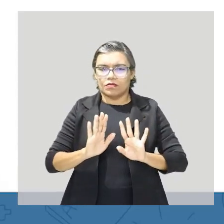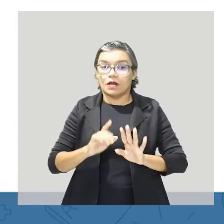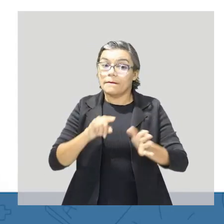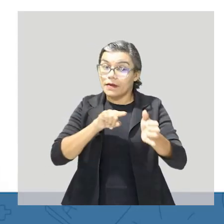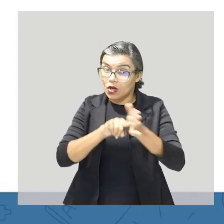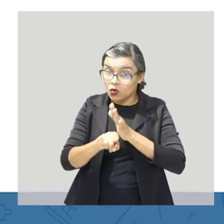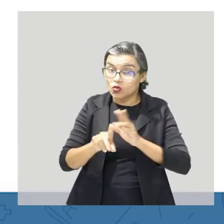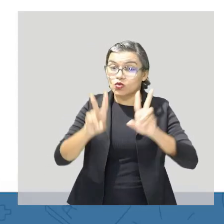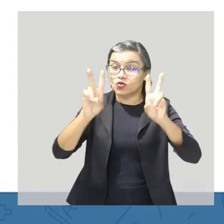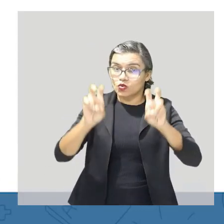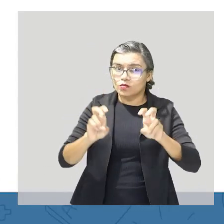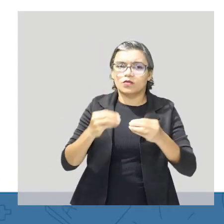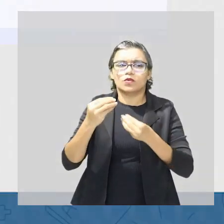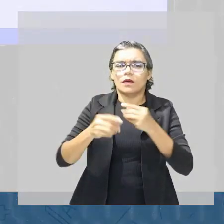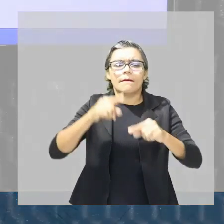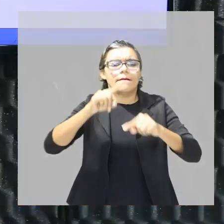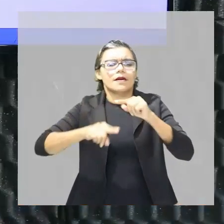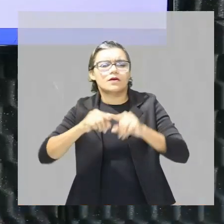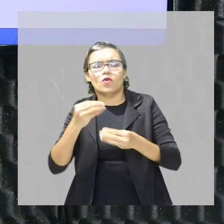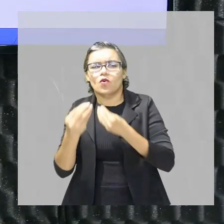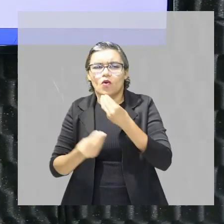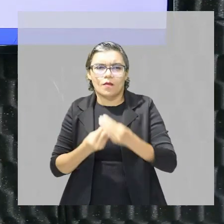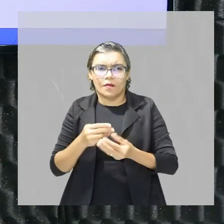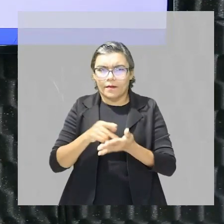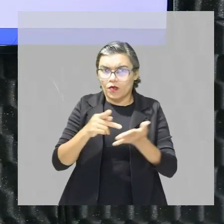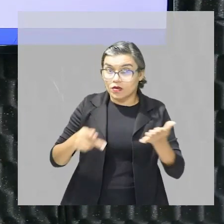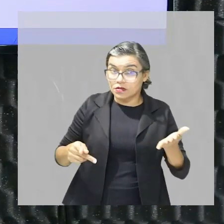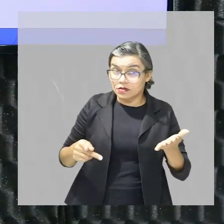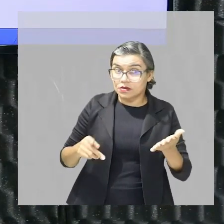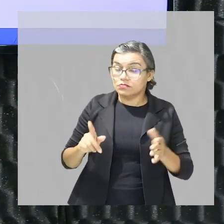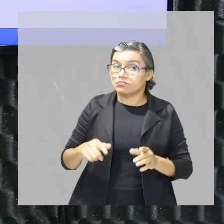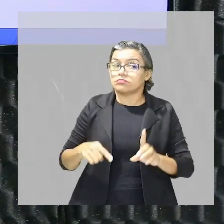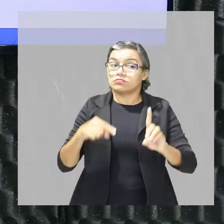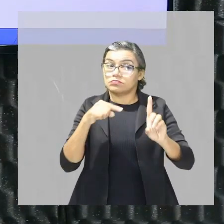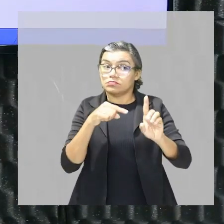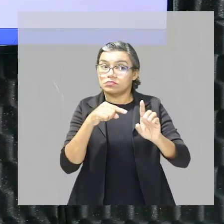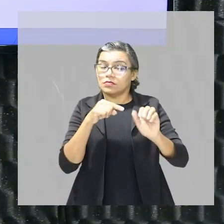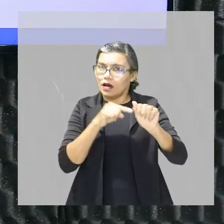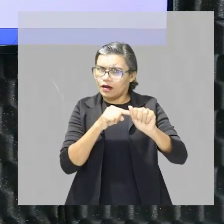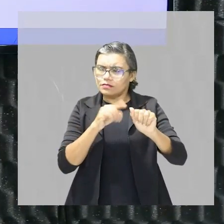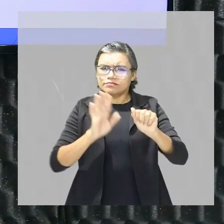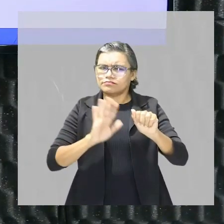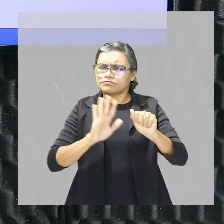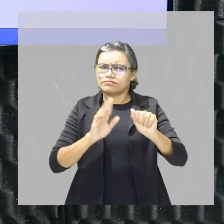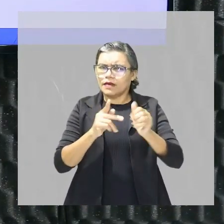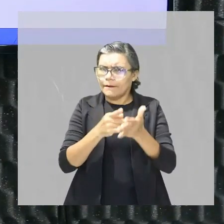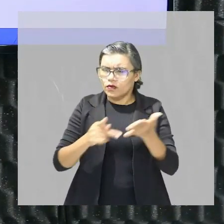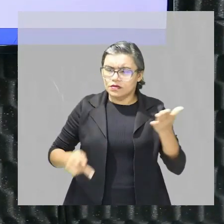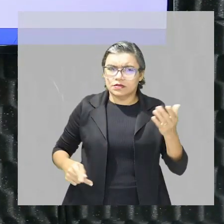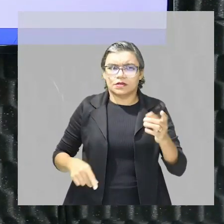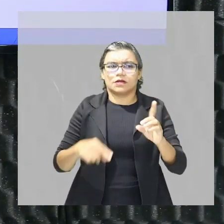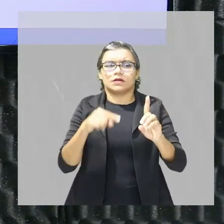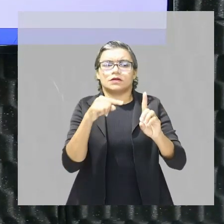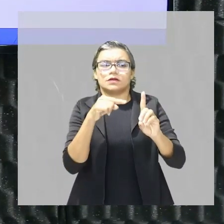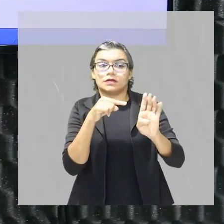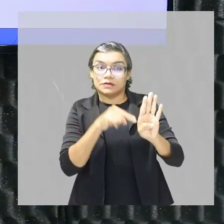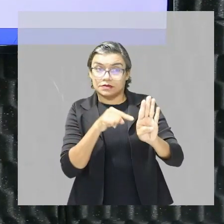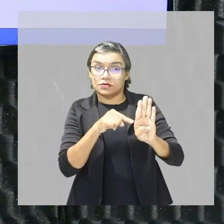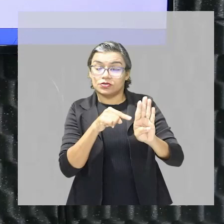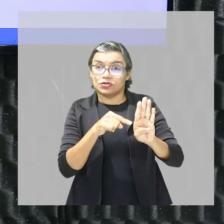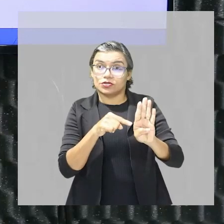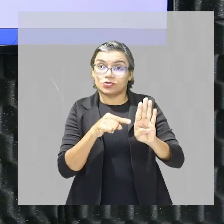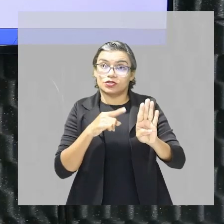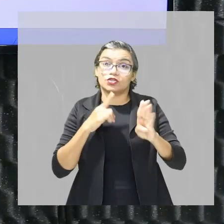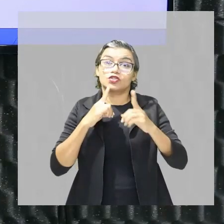é conhecido como aí poesia não diálogo diálogo um método utilizado